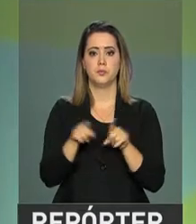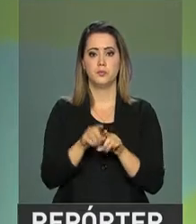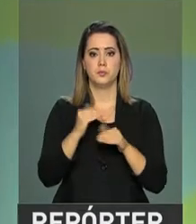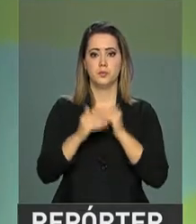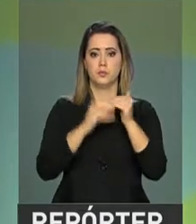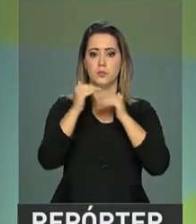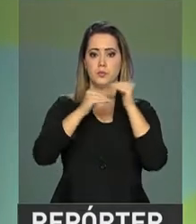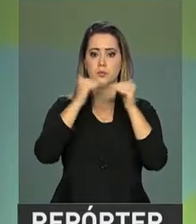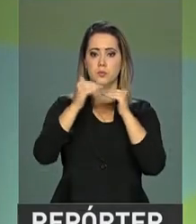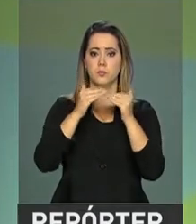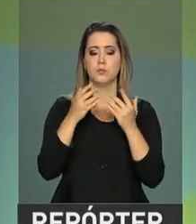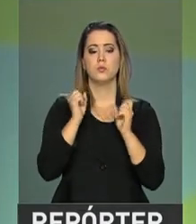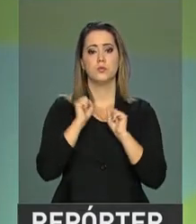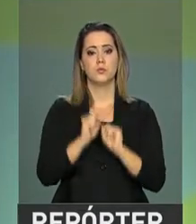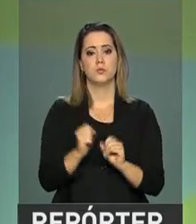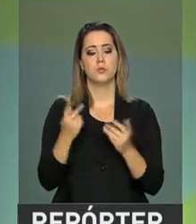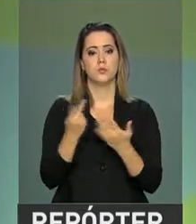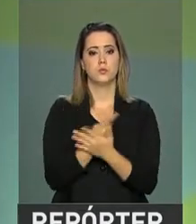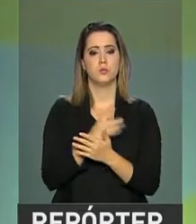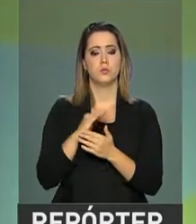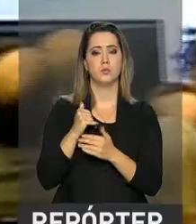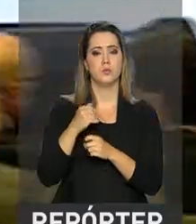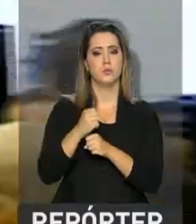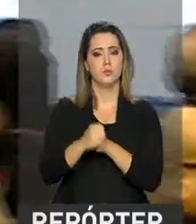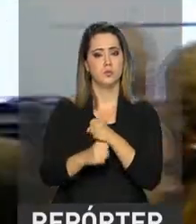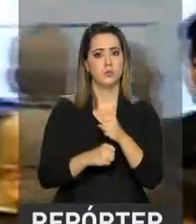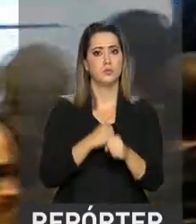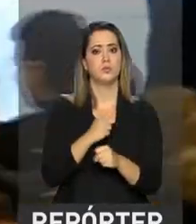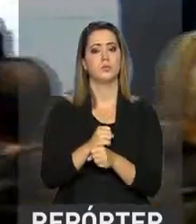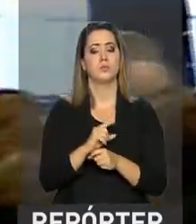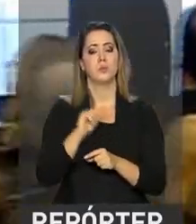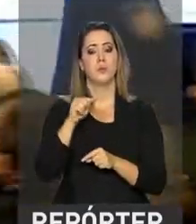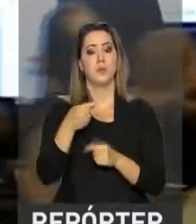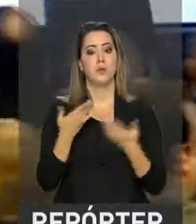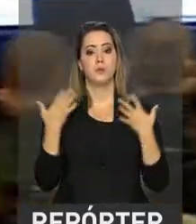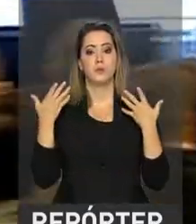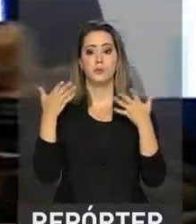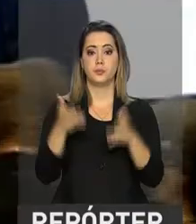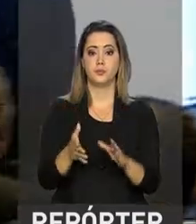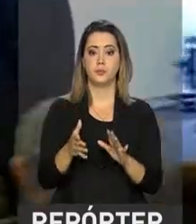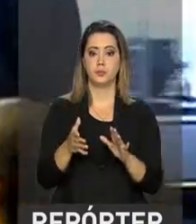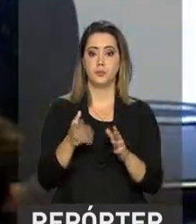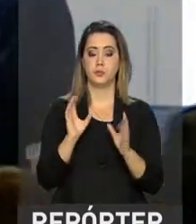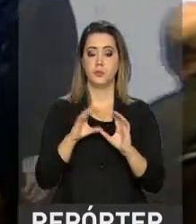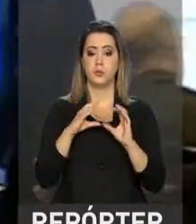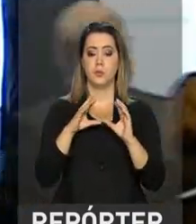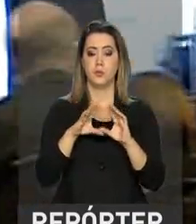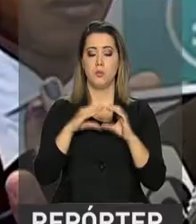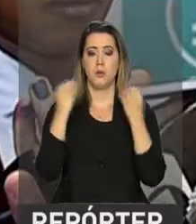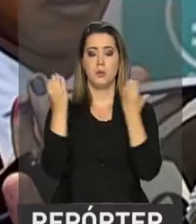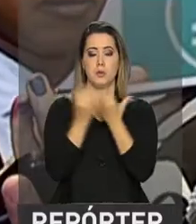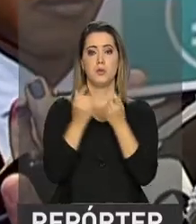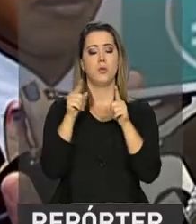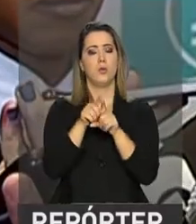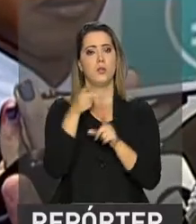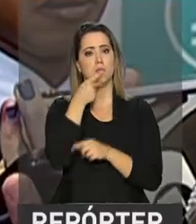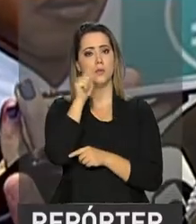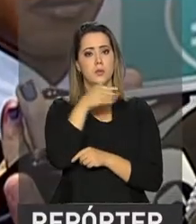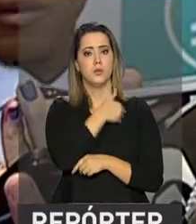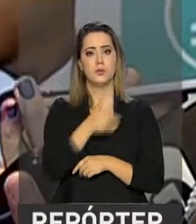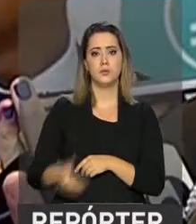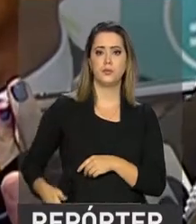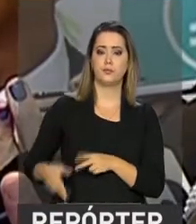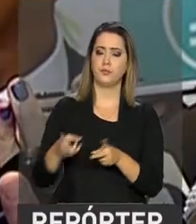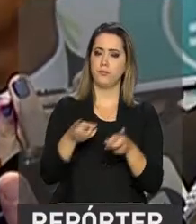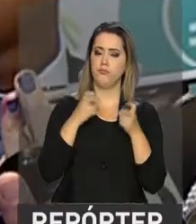ciclo de crescimento sustentado nos próximos anos depois de participar do congresso o ministro afirmou que o governo avalia medidas